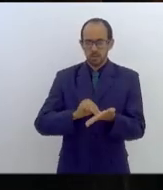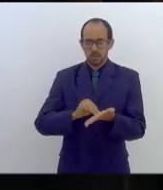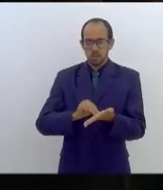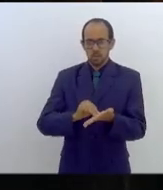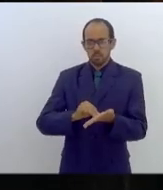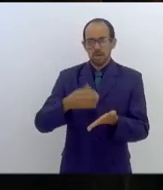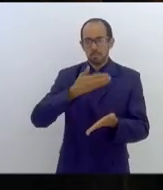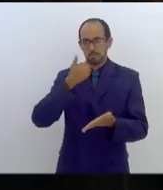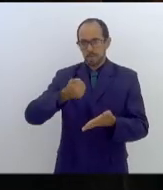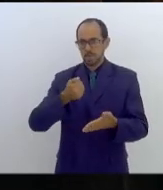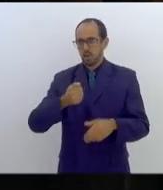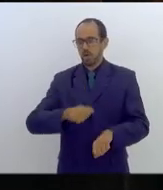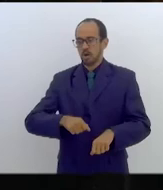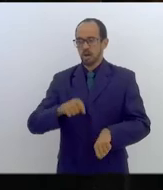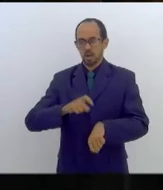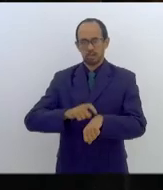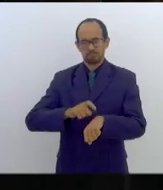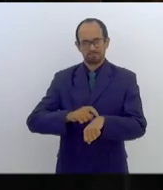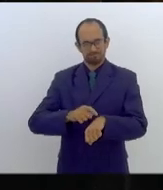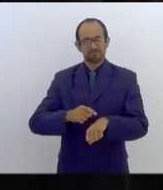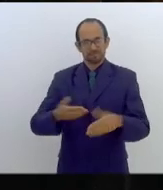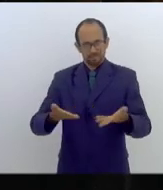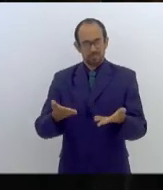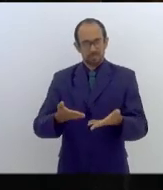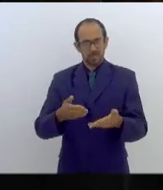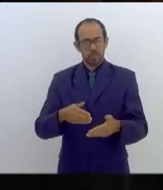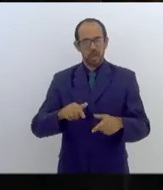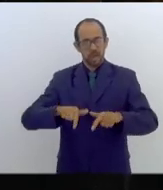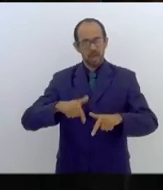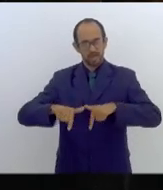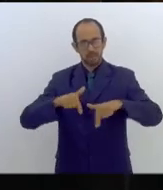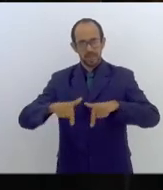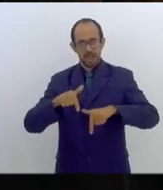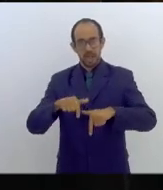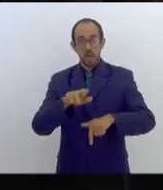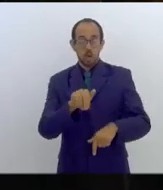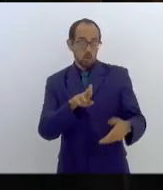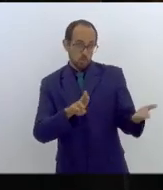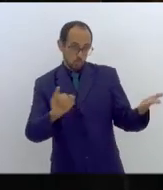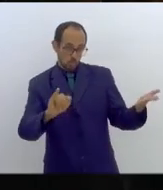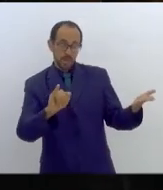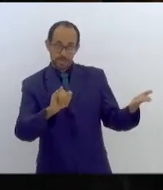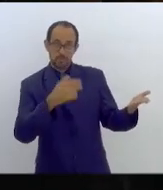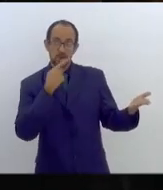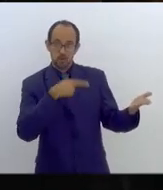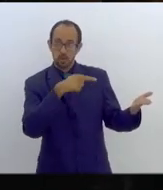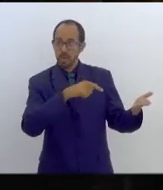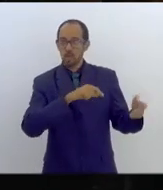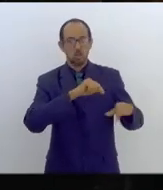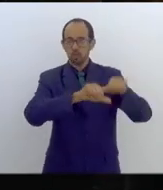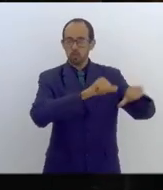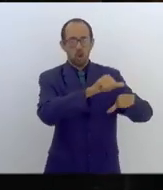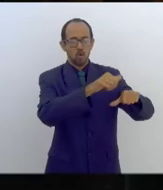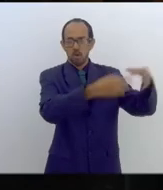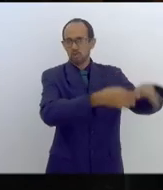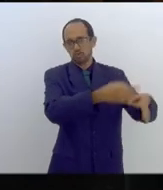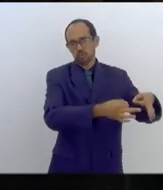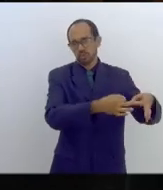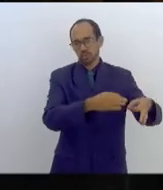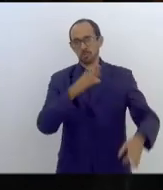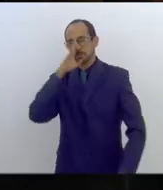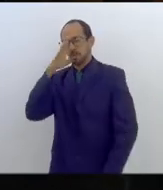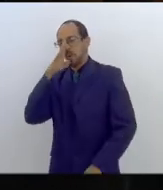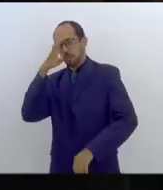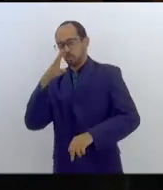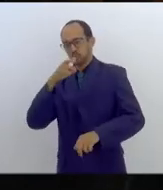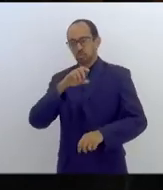necessitam de nossa atuar pois Como disse Rui Barbosa eu não troco a justiça pela soberba Não deixe o direito pela